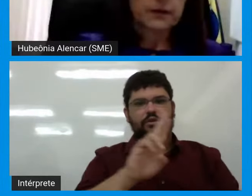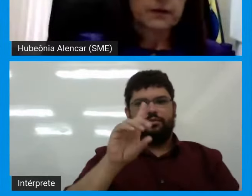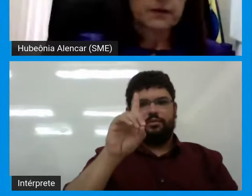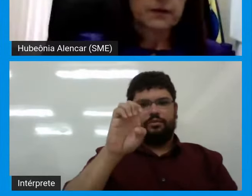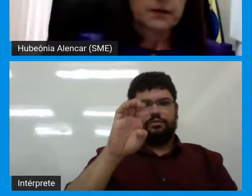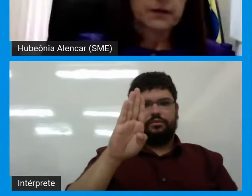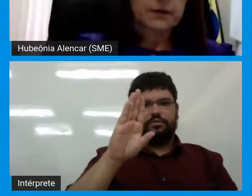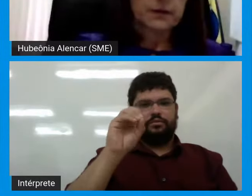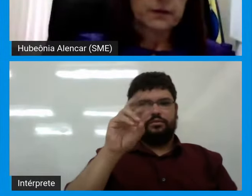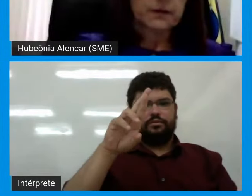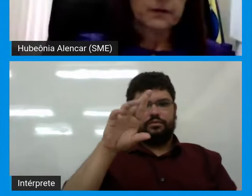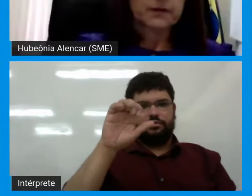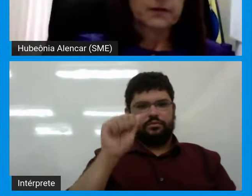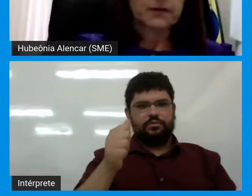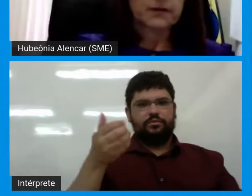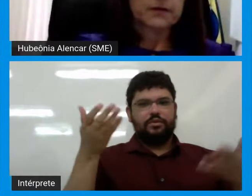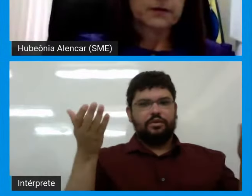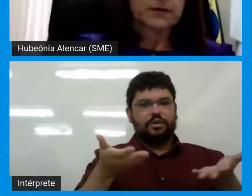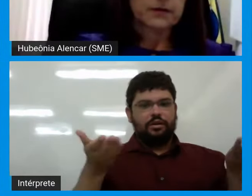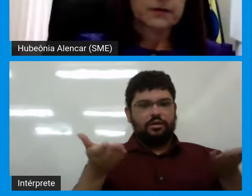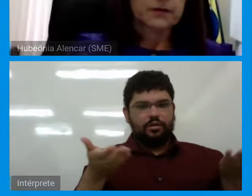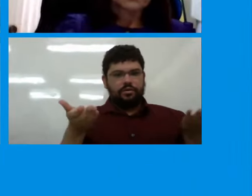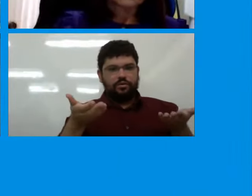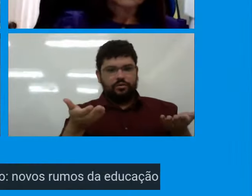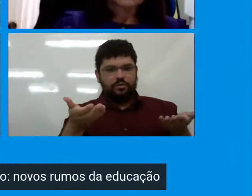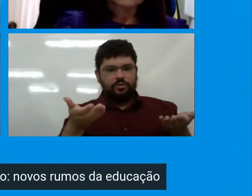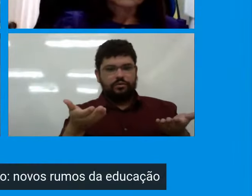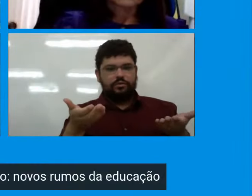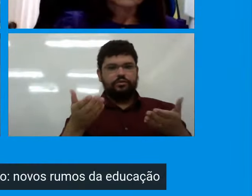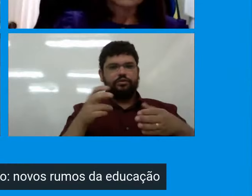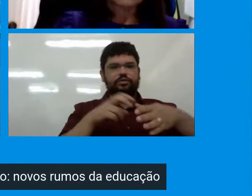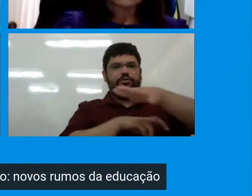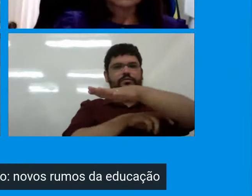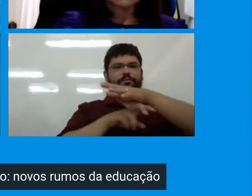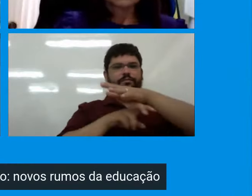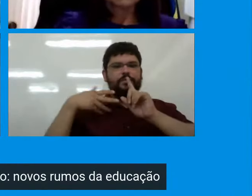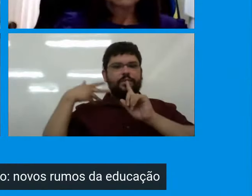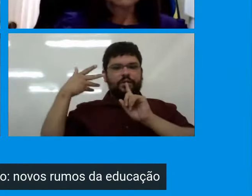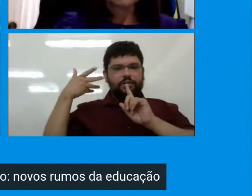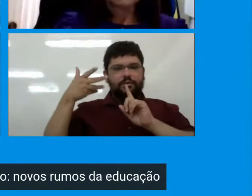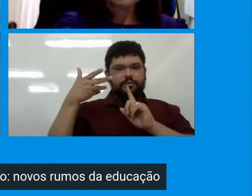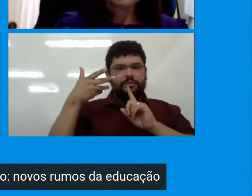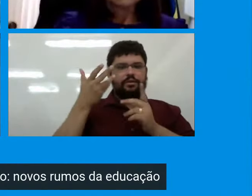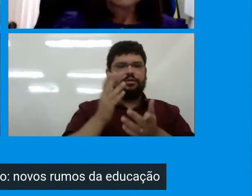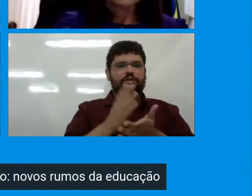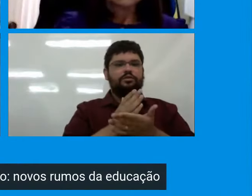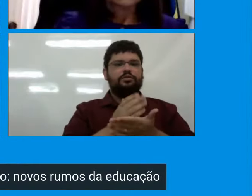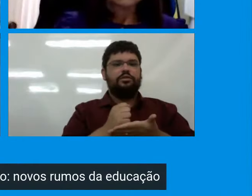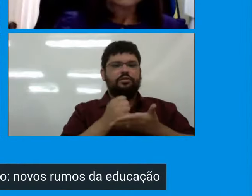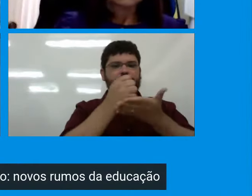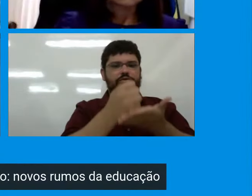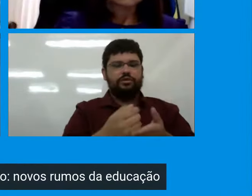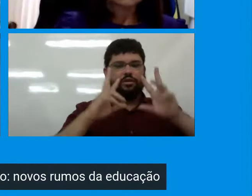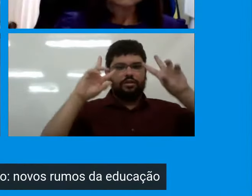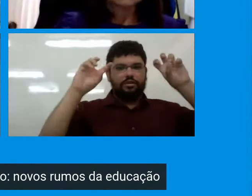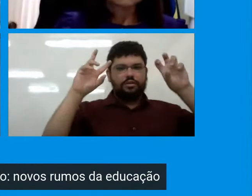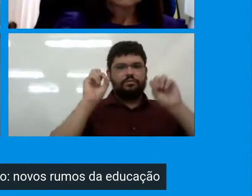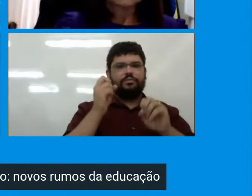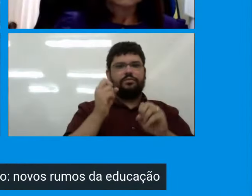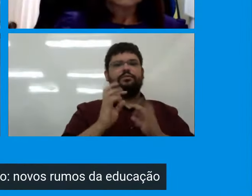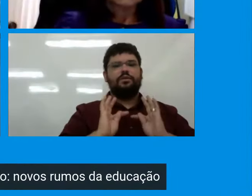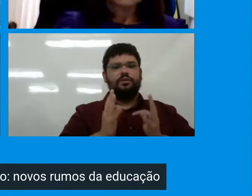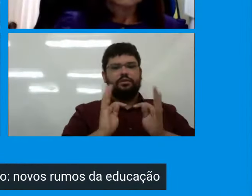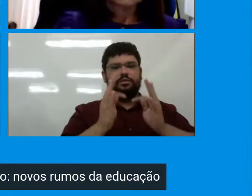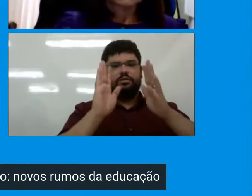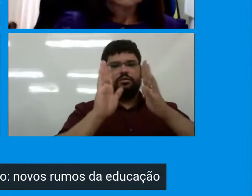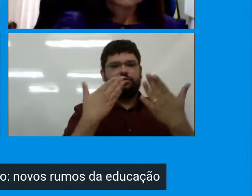Praxedes, estou na função de mediadora nesta palestra, que tem como tema Tecnologias nas Escolas,